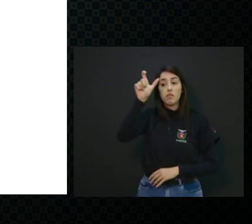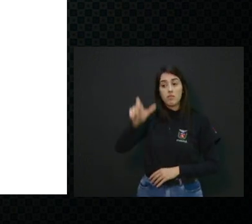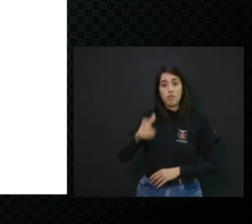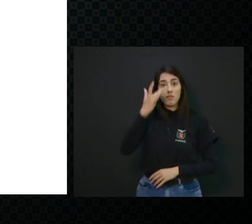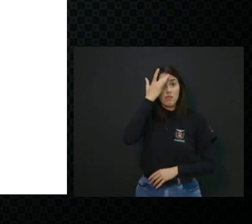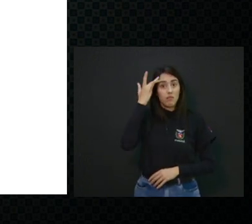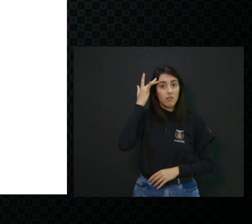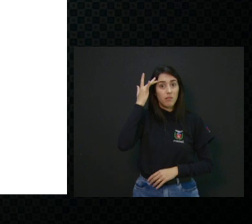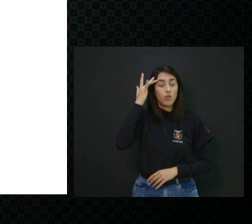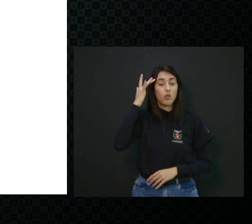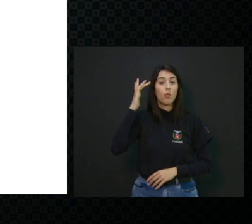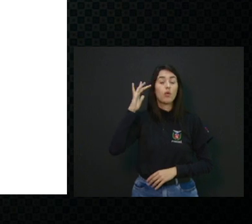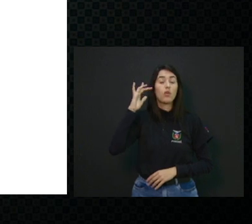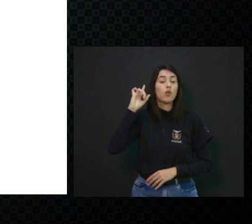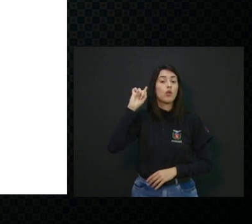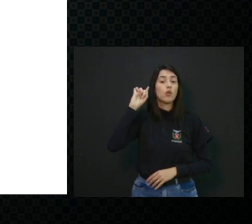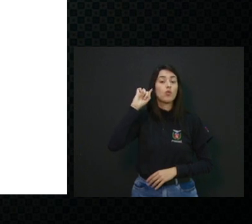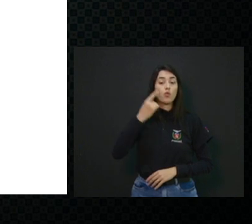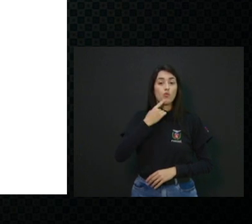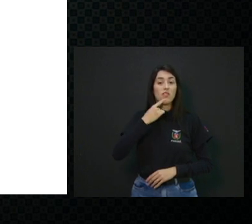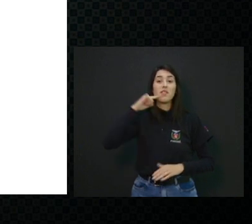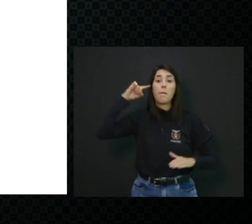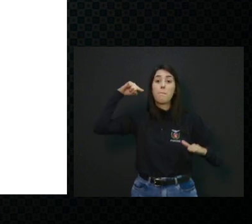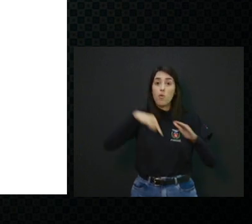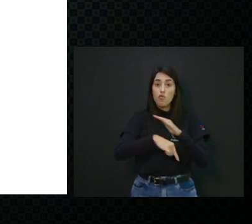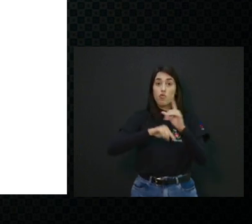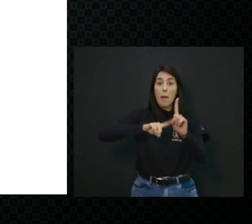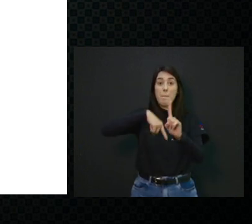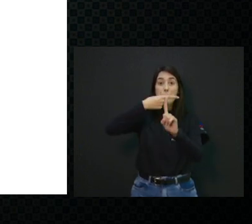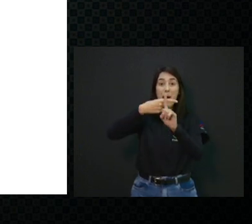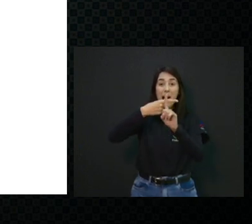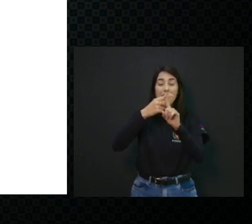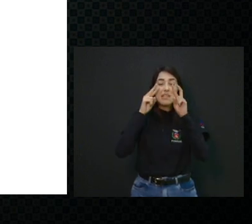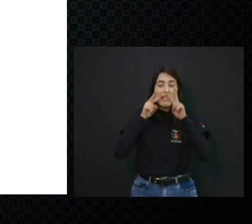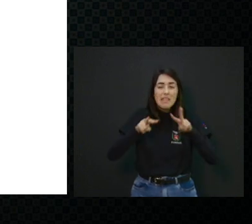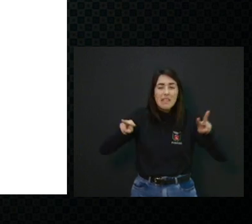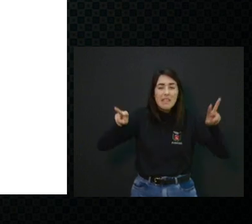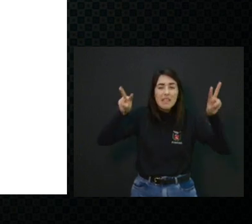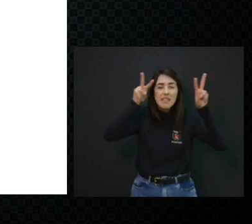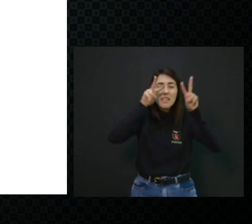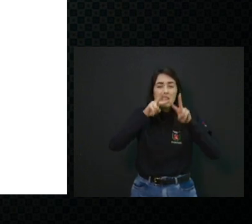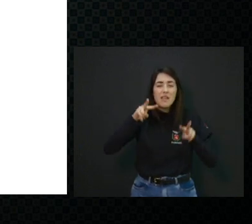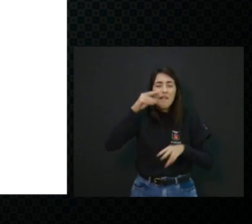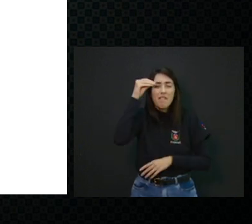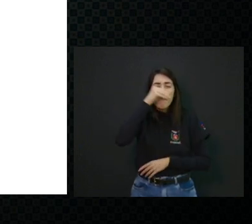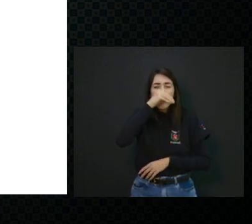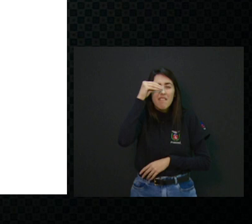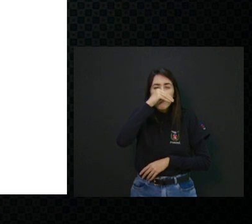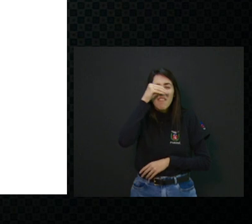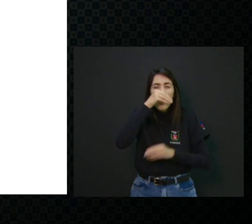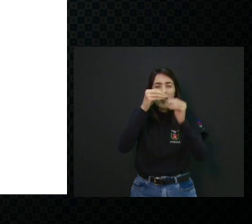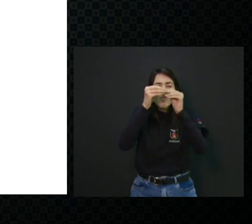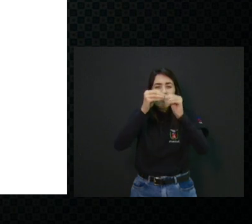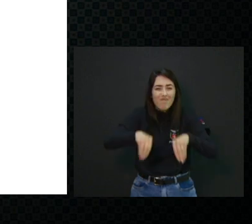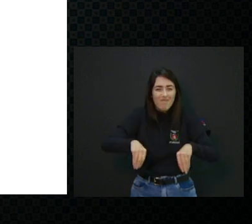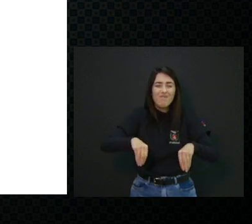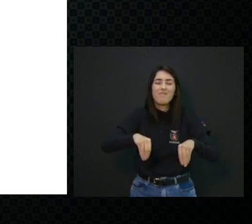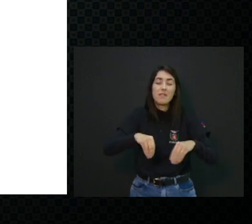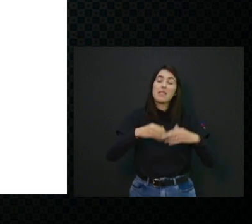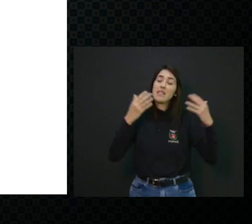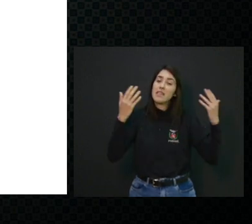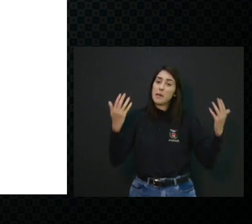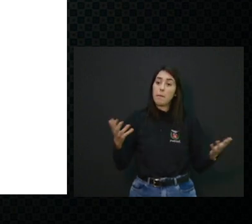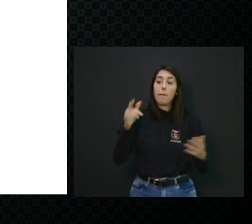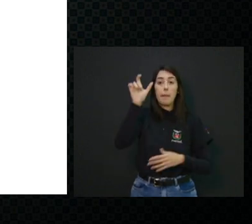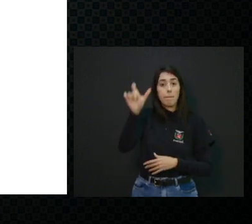apresenta a surdez profunda com resíduo visual, ele não ouve nada e o visual dele é comprometido. Então, nós não podemos falar